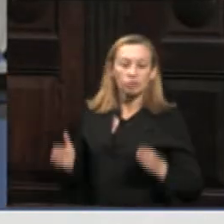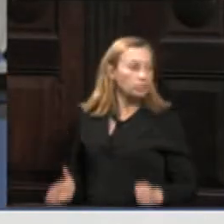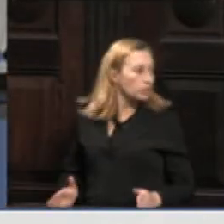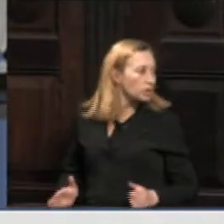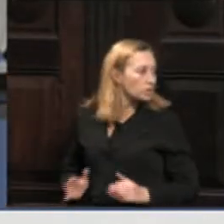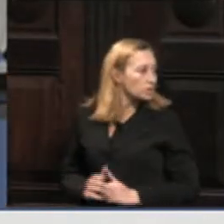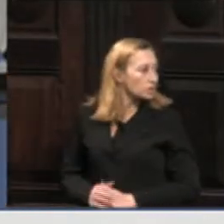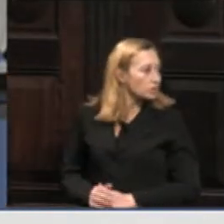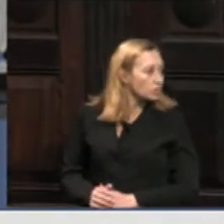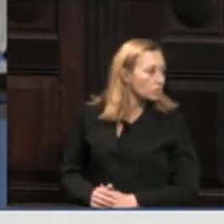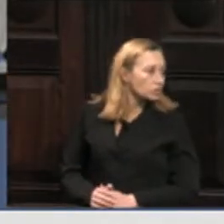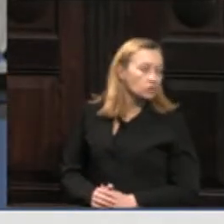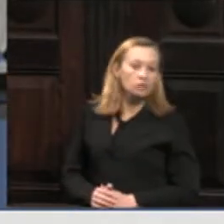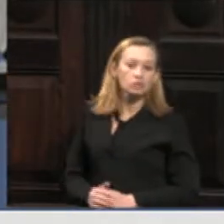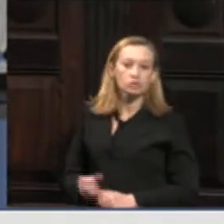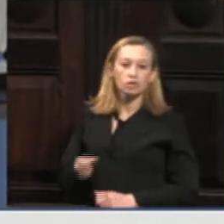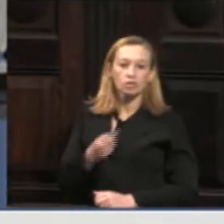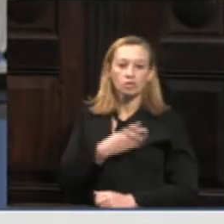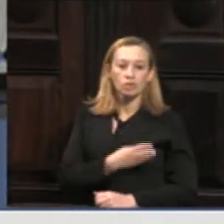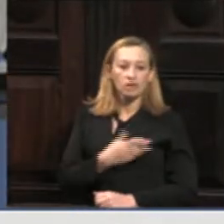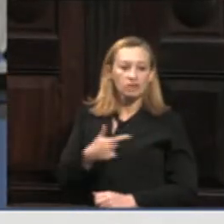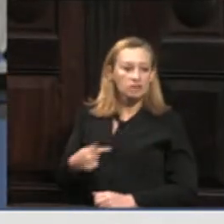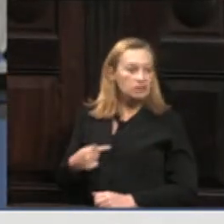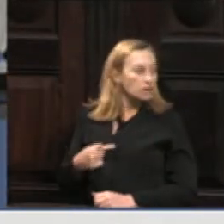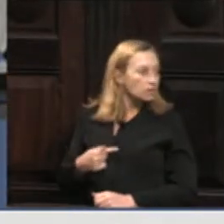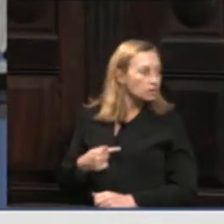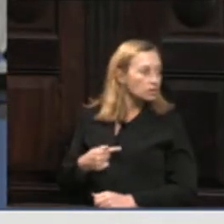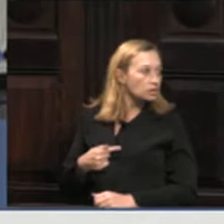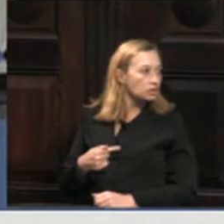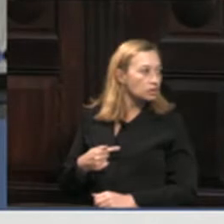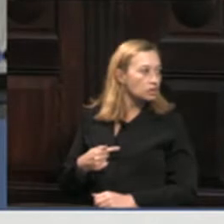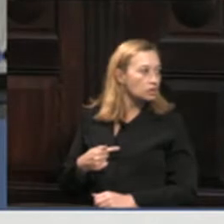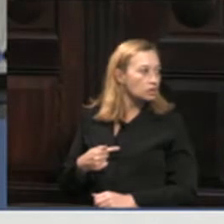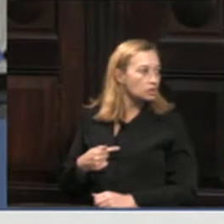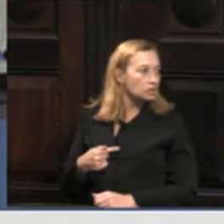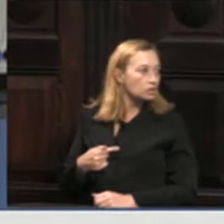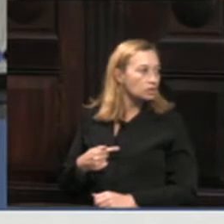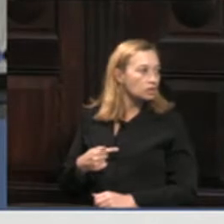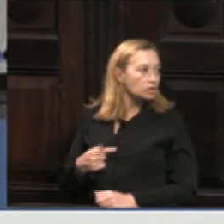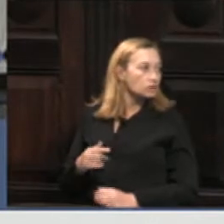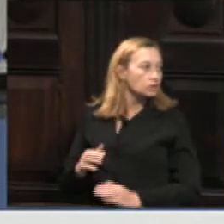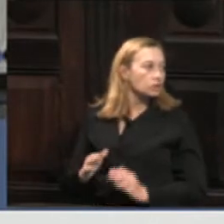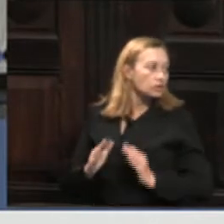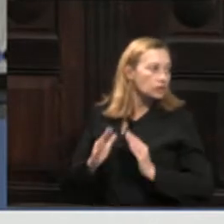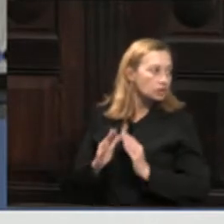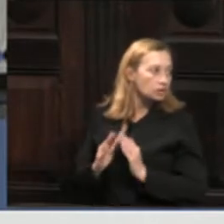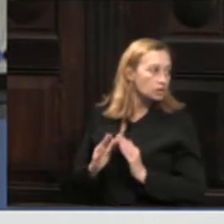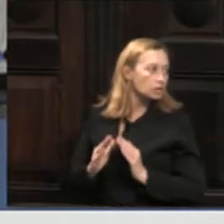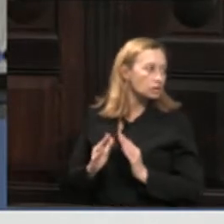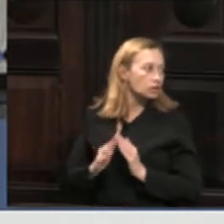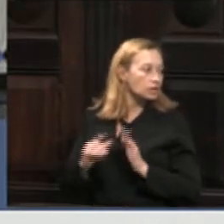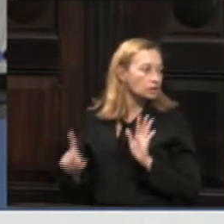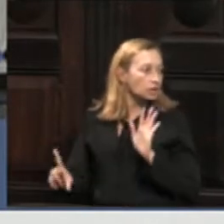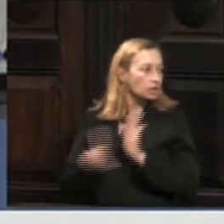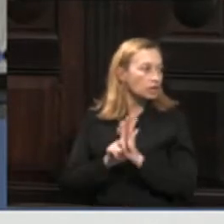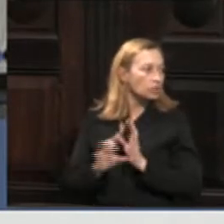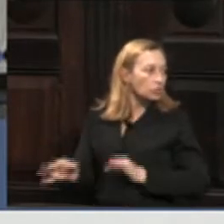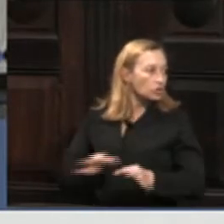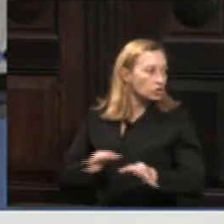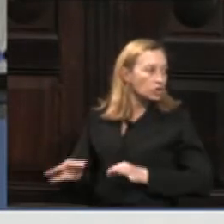com o artigo 47.3, parágrafo 1º do Regimento Interno desta Casa Legislativa, que requer seja incluído na ordem do dia o projeto de lei